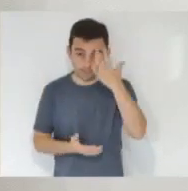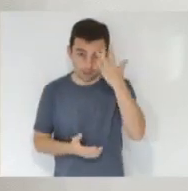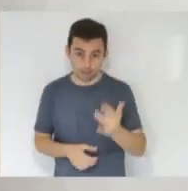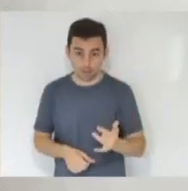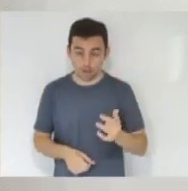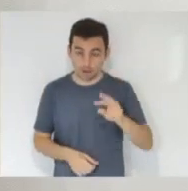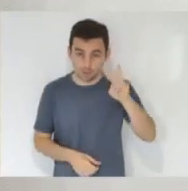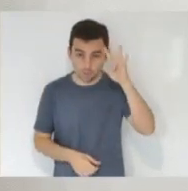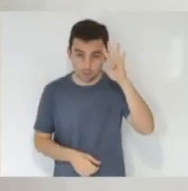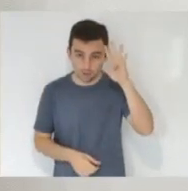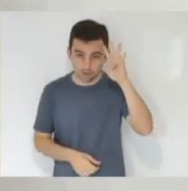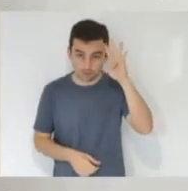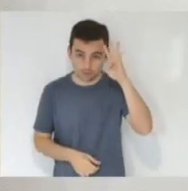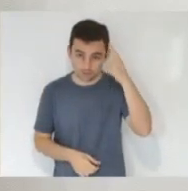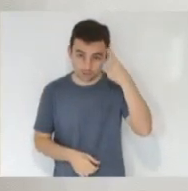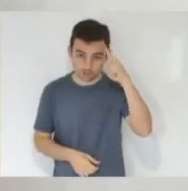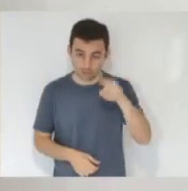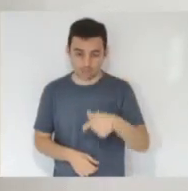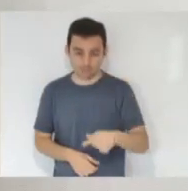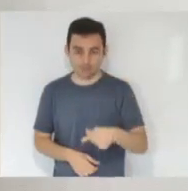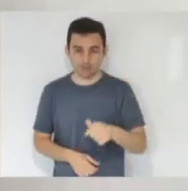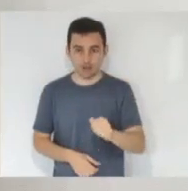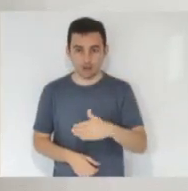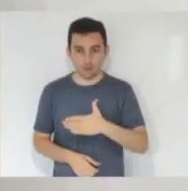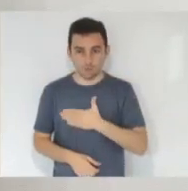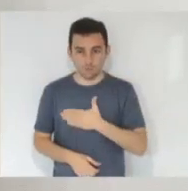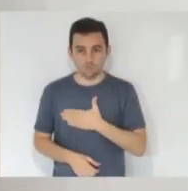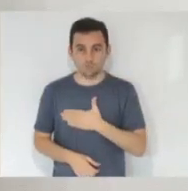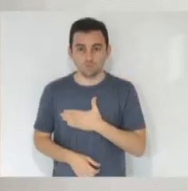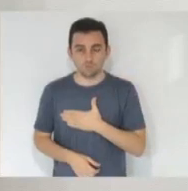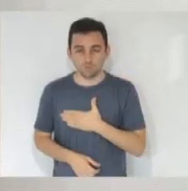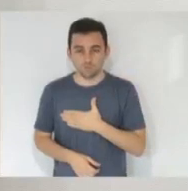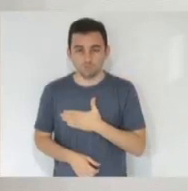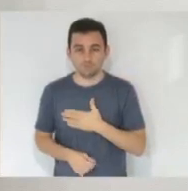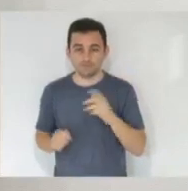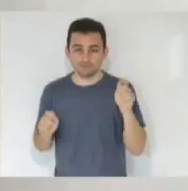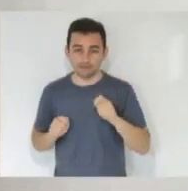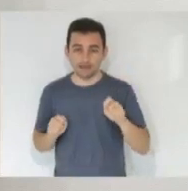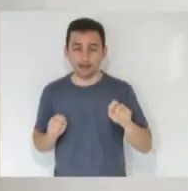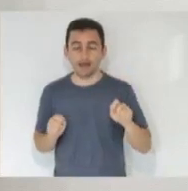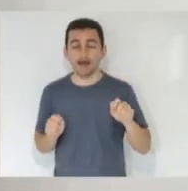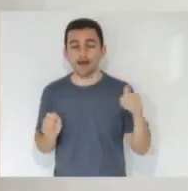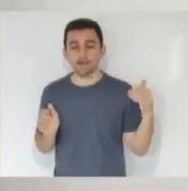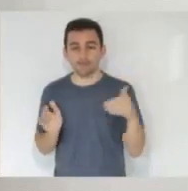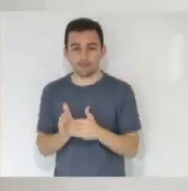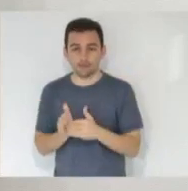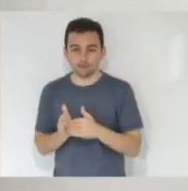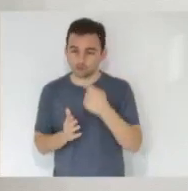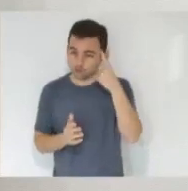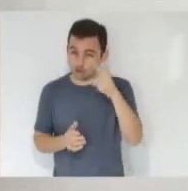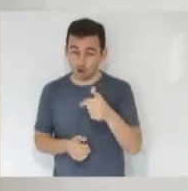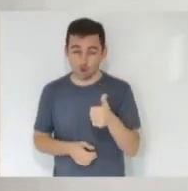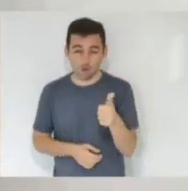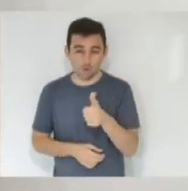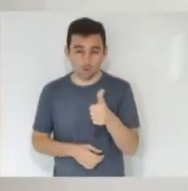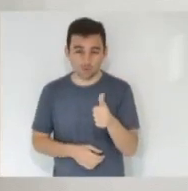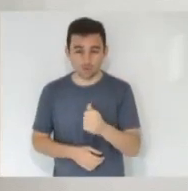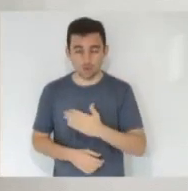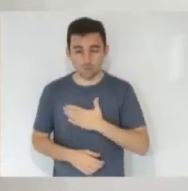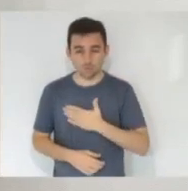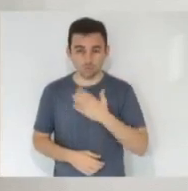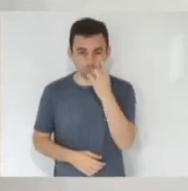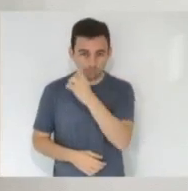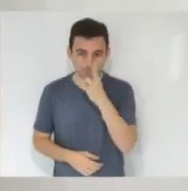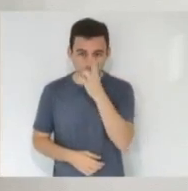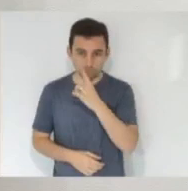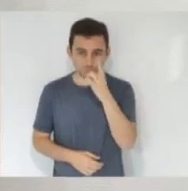quarta-feira, dia 7 de agosto, e vai até o dia 11 de agosto, domingo. As